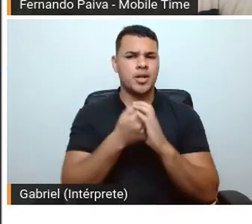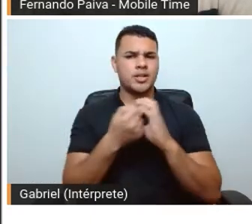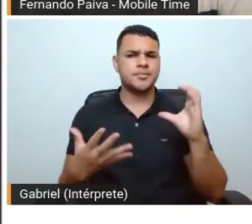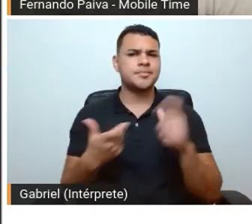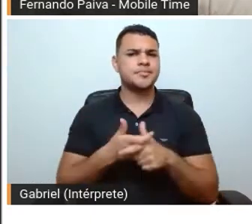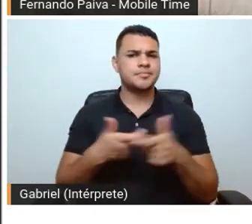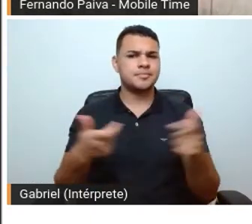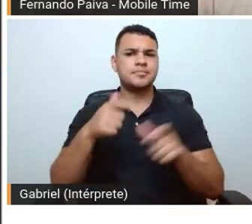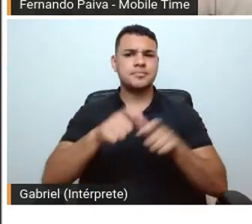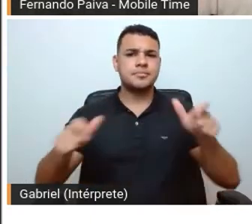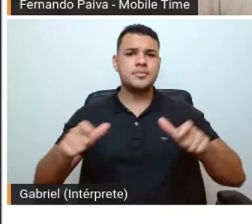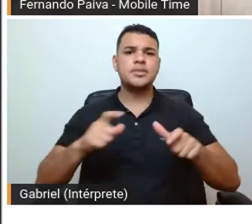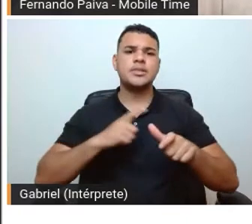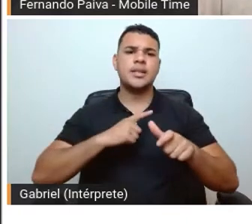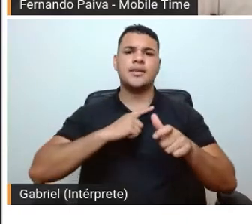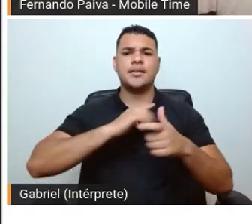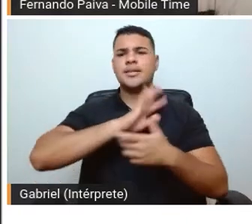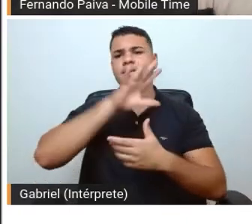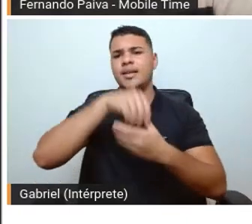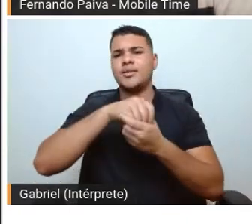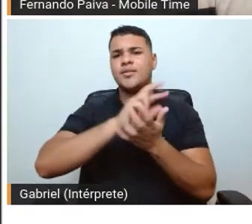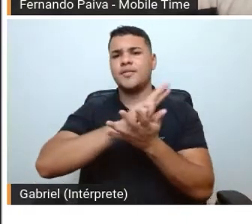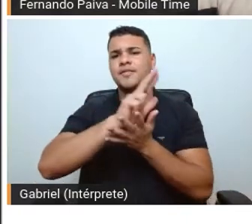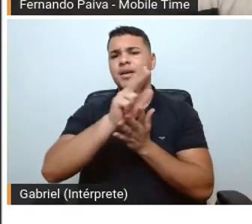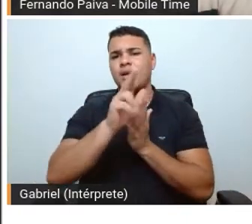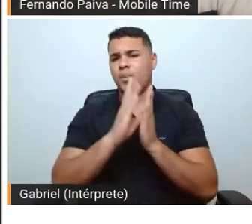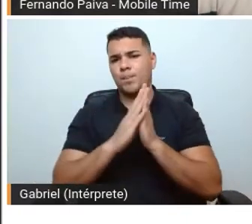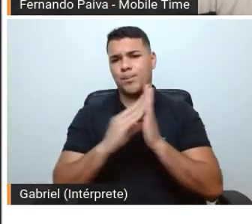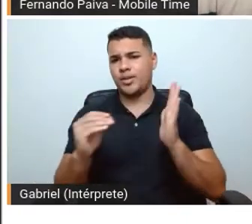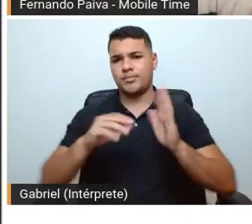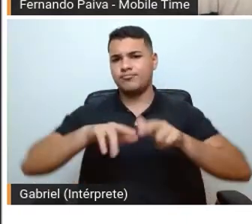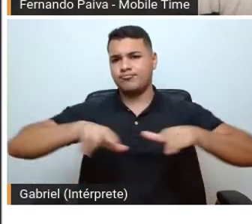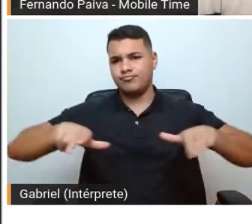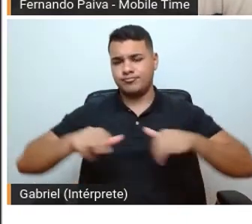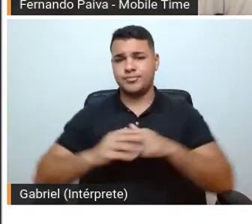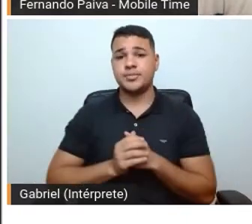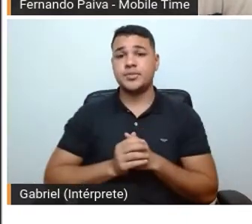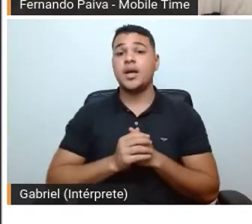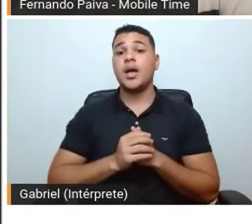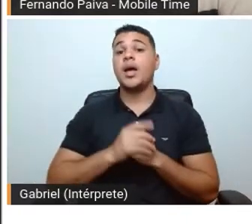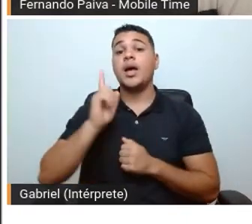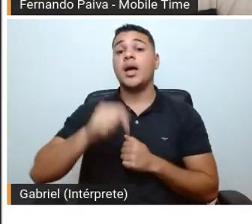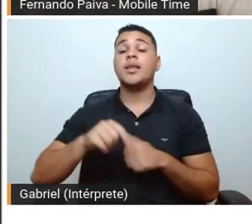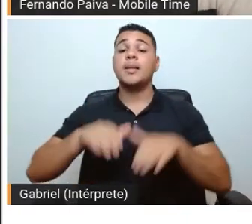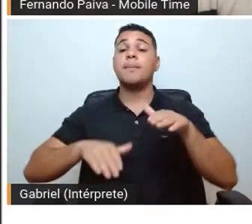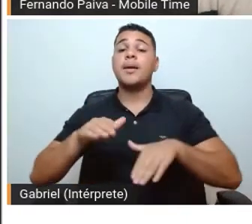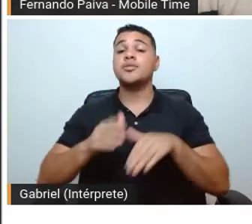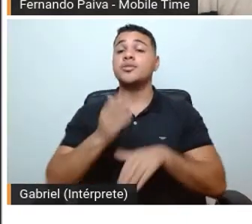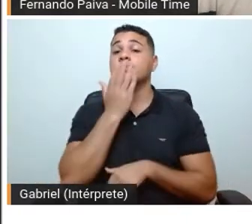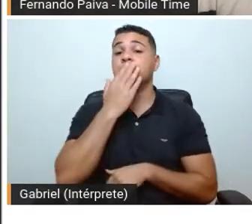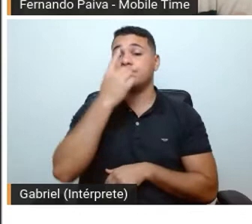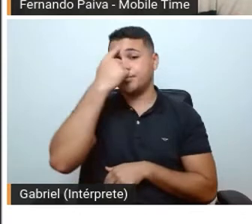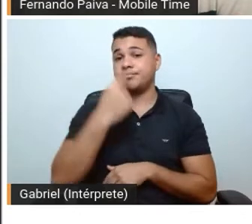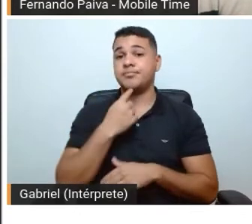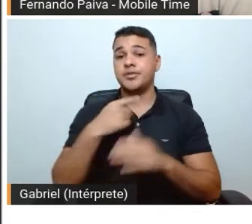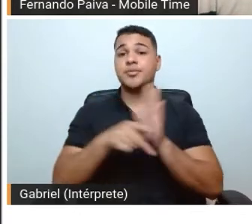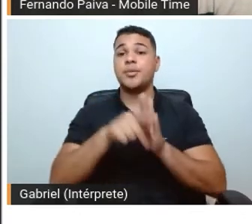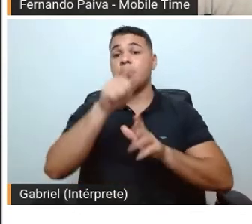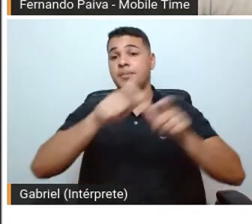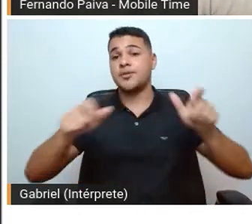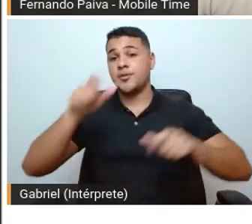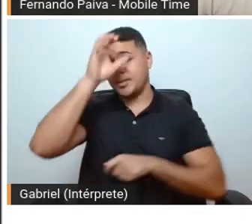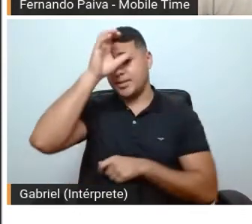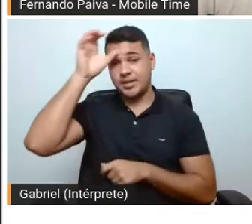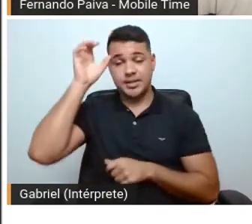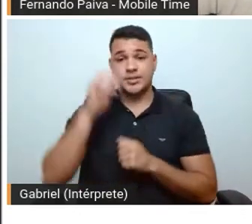maioria trabalha com vários modelos diferente a de acordo com a preferência do freguês tá a gente permite aqui que a pessoa que a